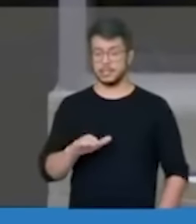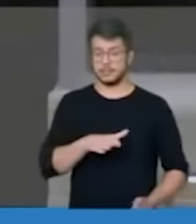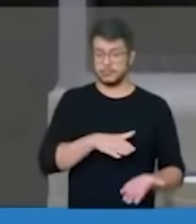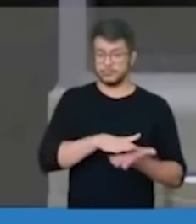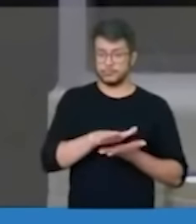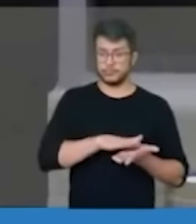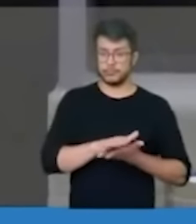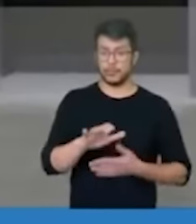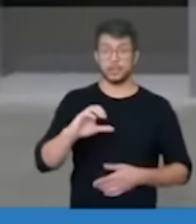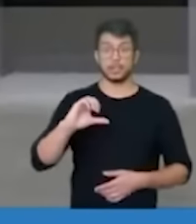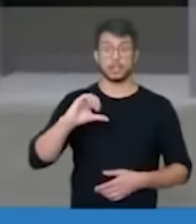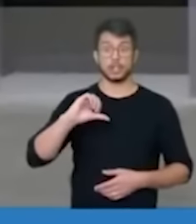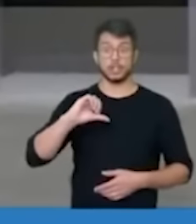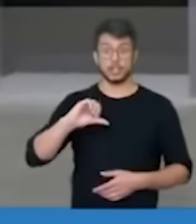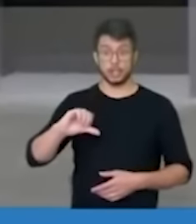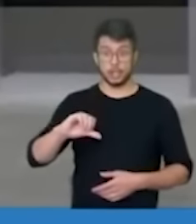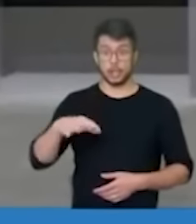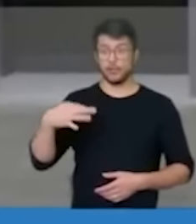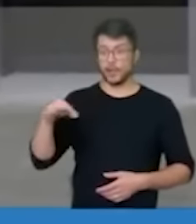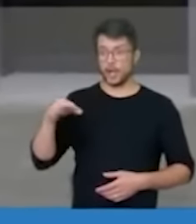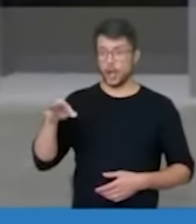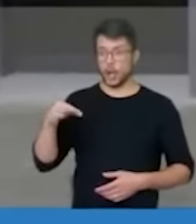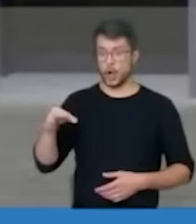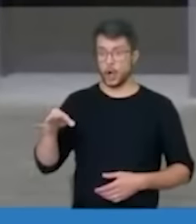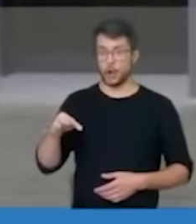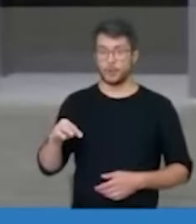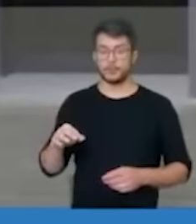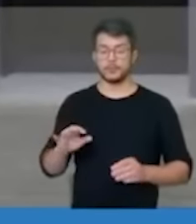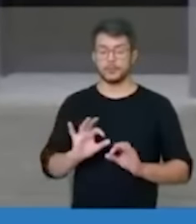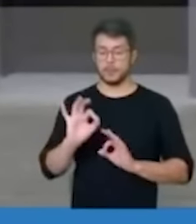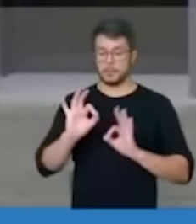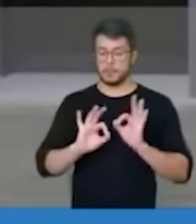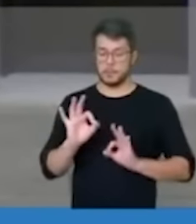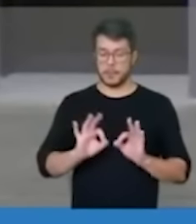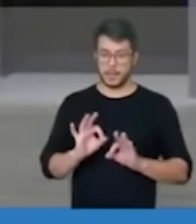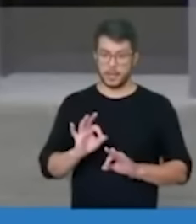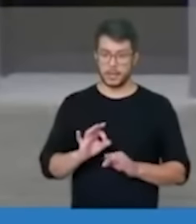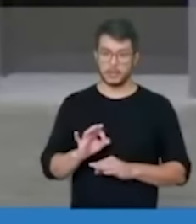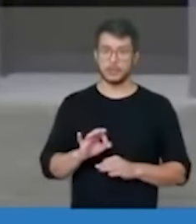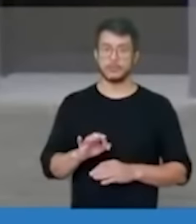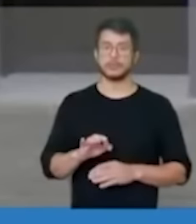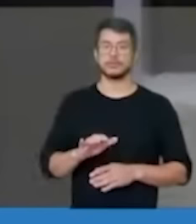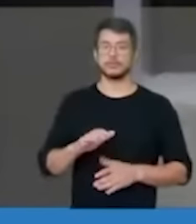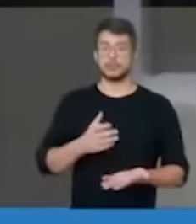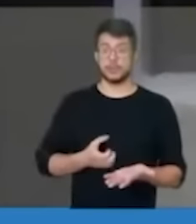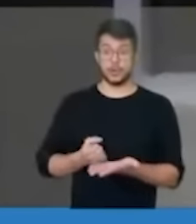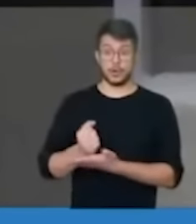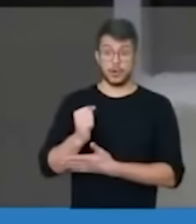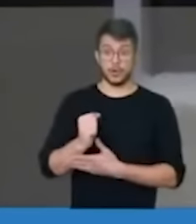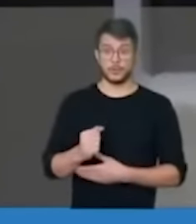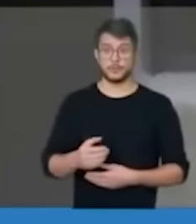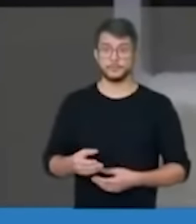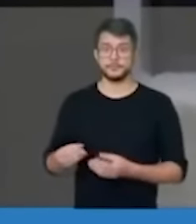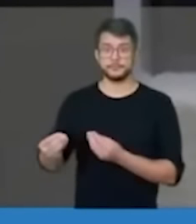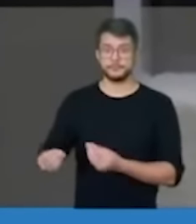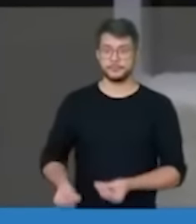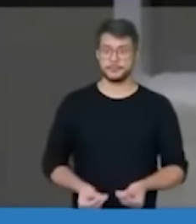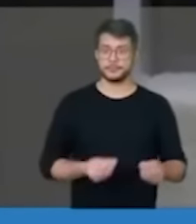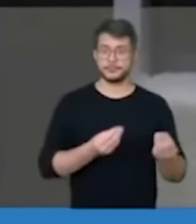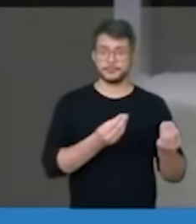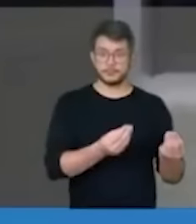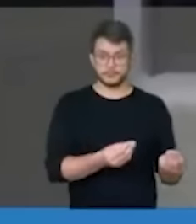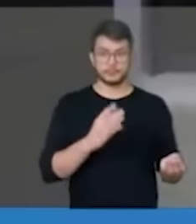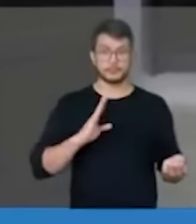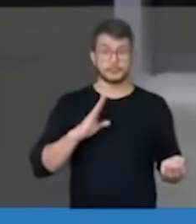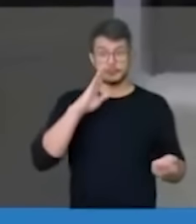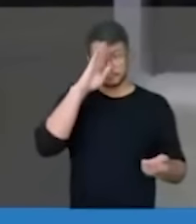cópias na impressora do Palácio do Planalto, do plano do golpe. E, na sequência, leva ao Palácio Alvorada para entregar para